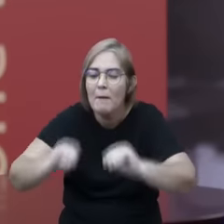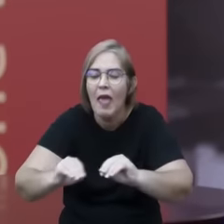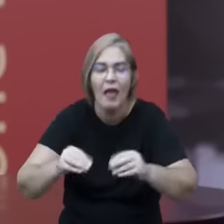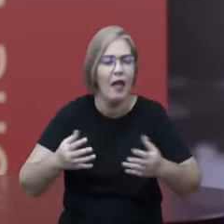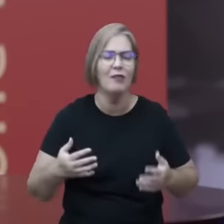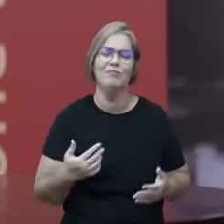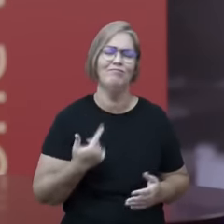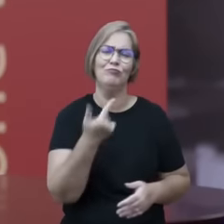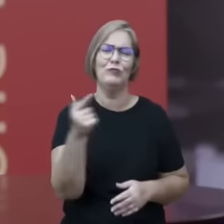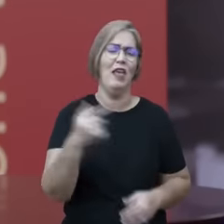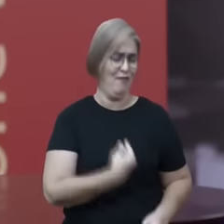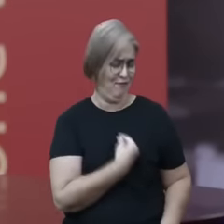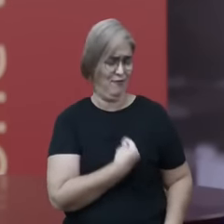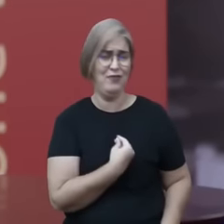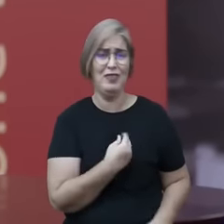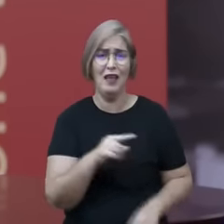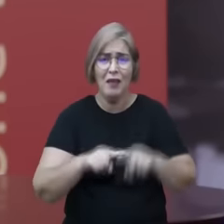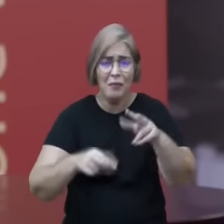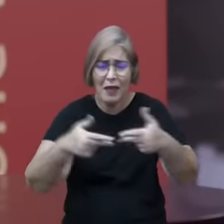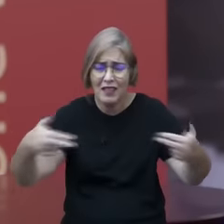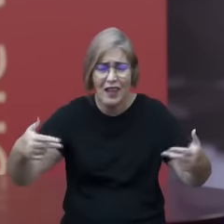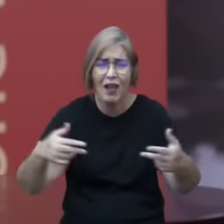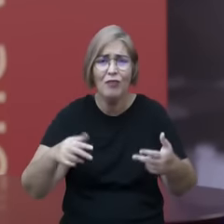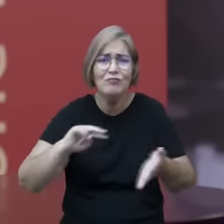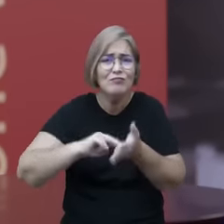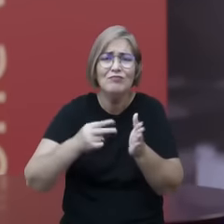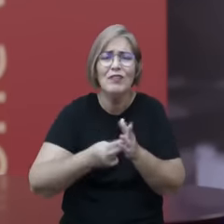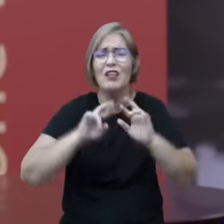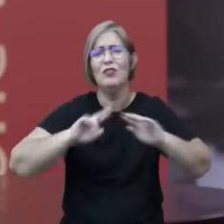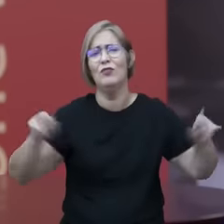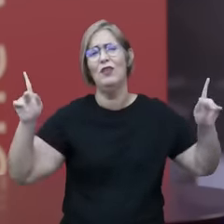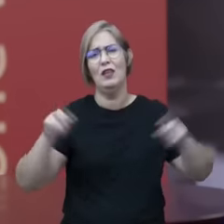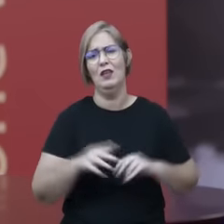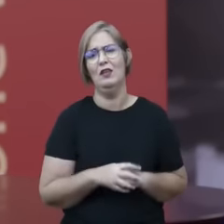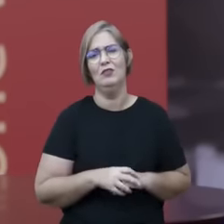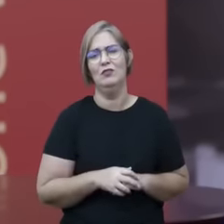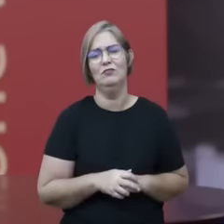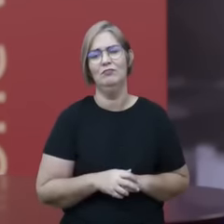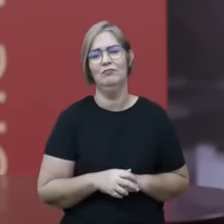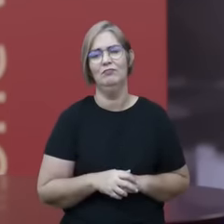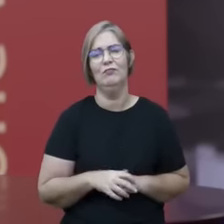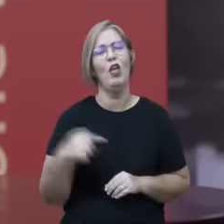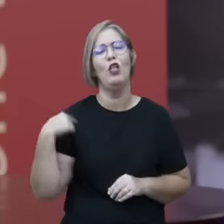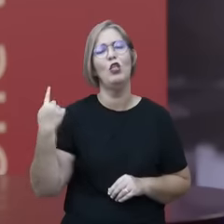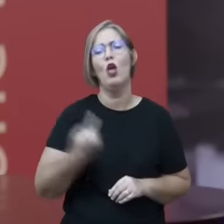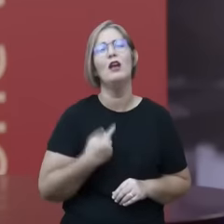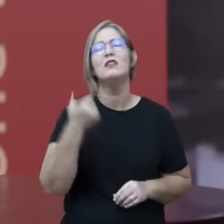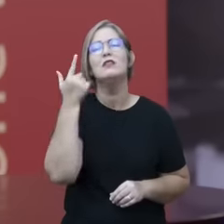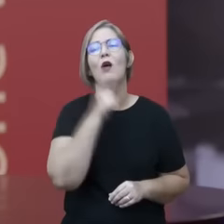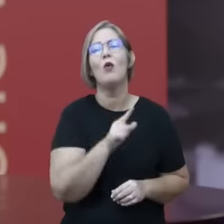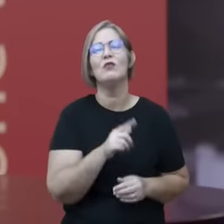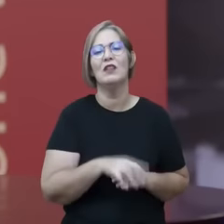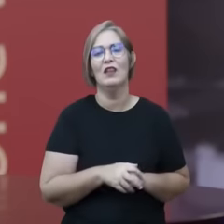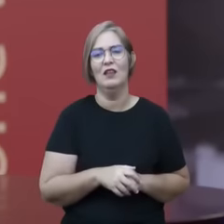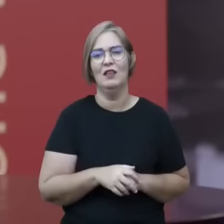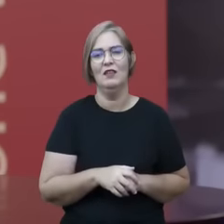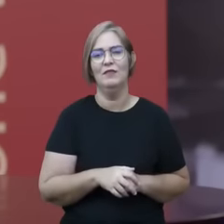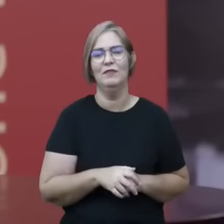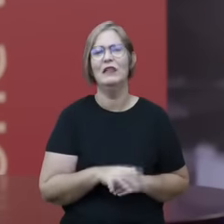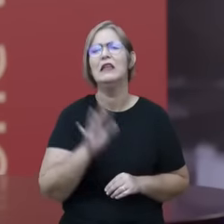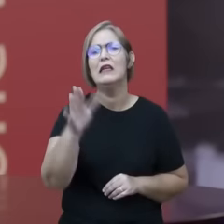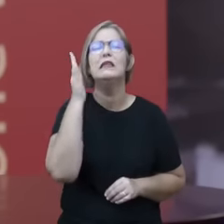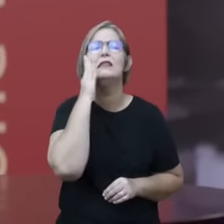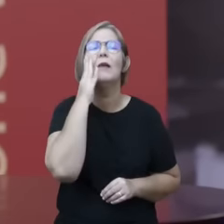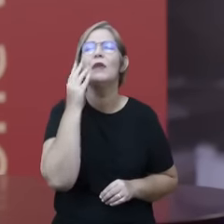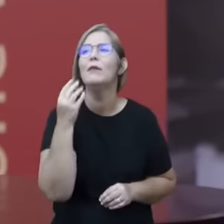isso ah acaba eh também fazendo com que nós transformemos isso em ídolo. Seja, por exemplo, na experiência de